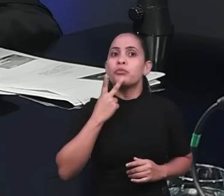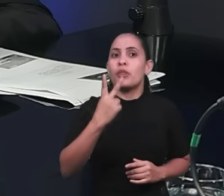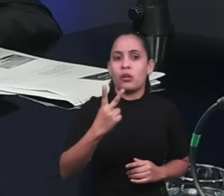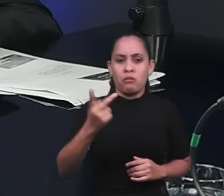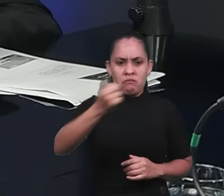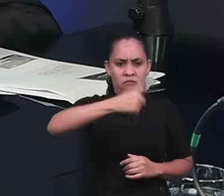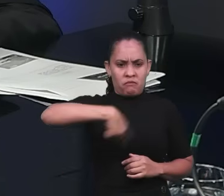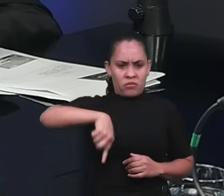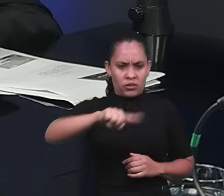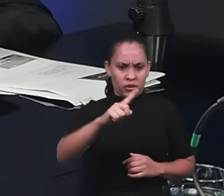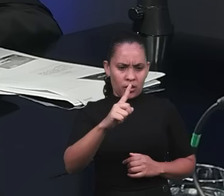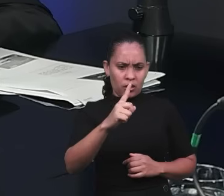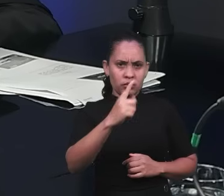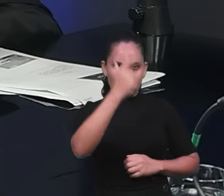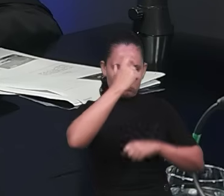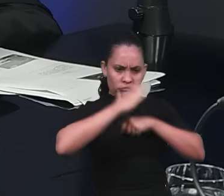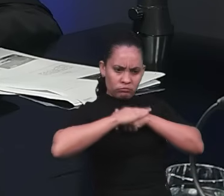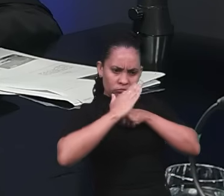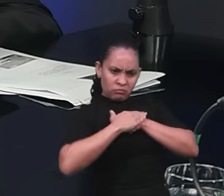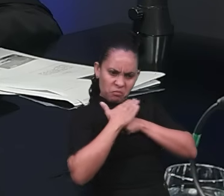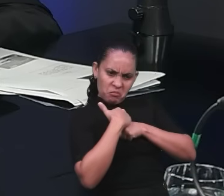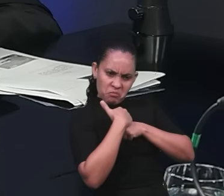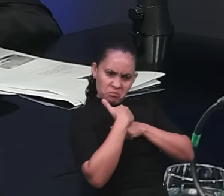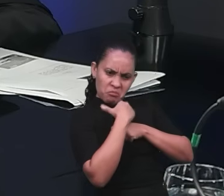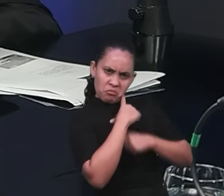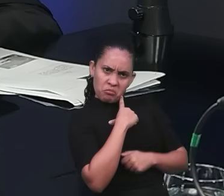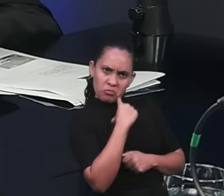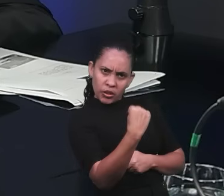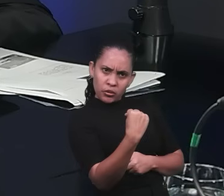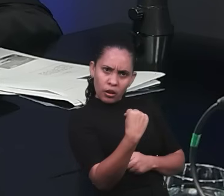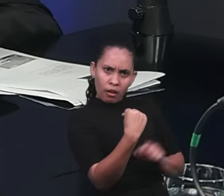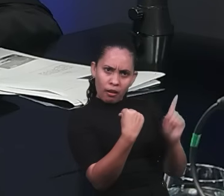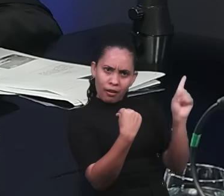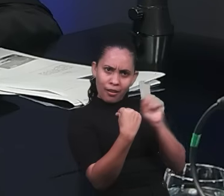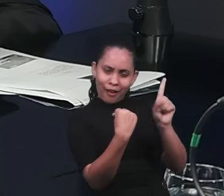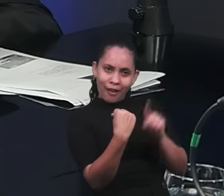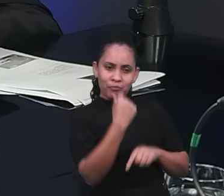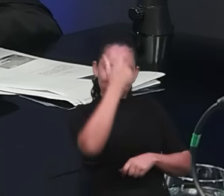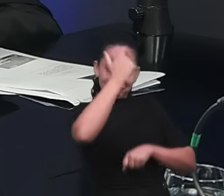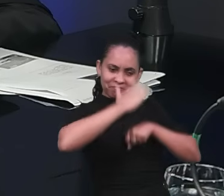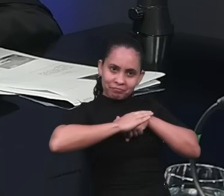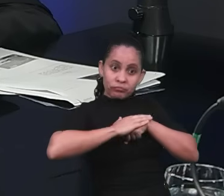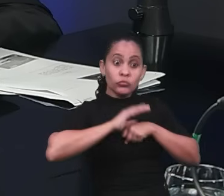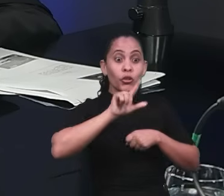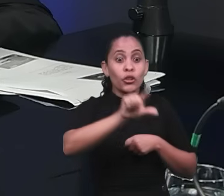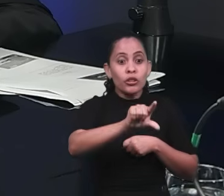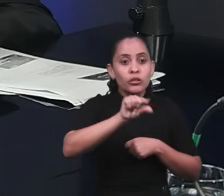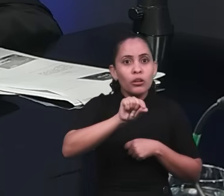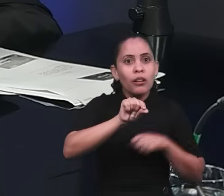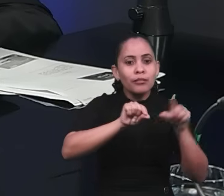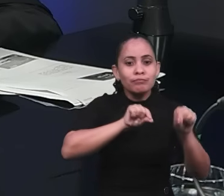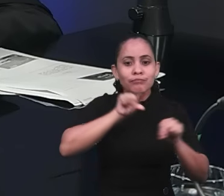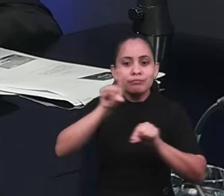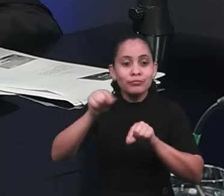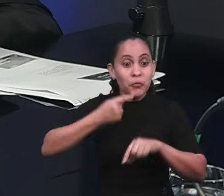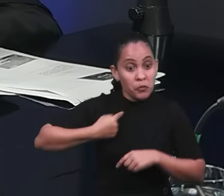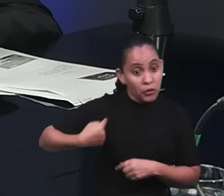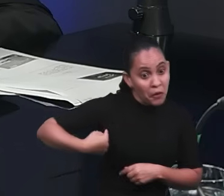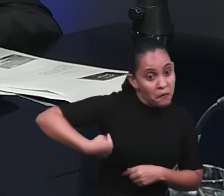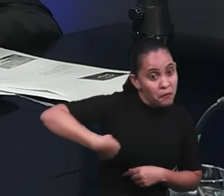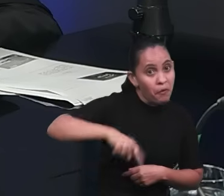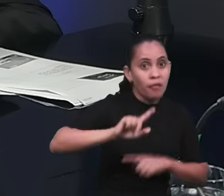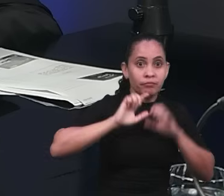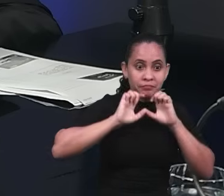me escolhestes vós a mim, mas eu vos escolhi a vós, para que vades e deis fruto e o vosso